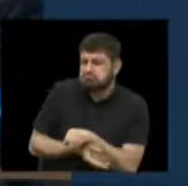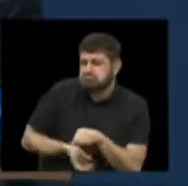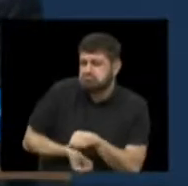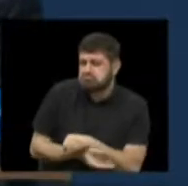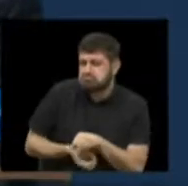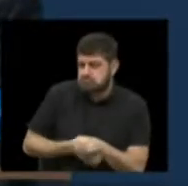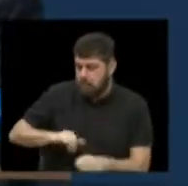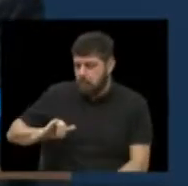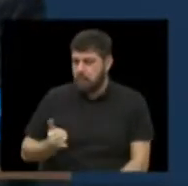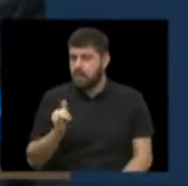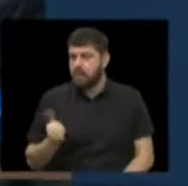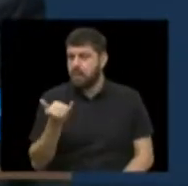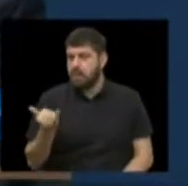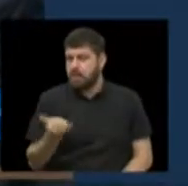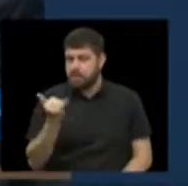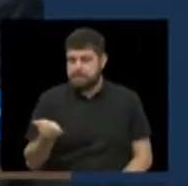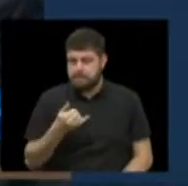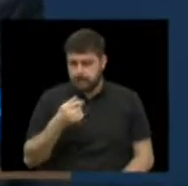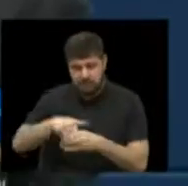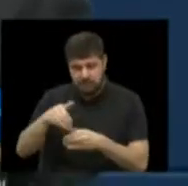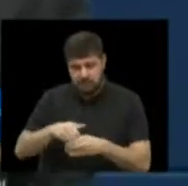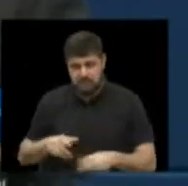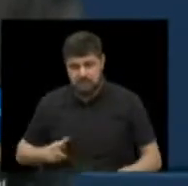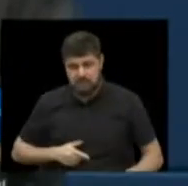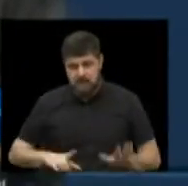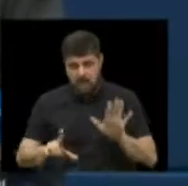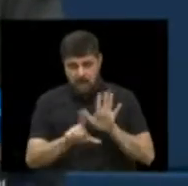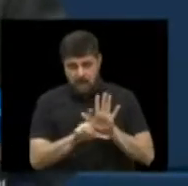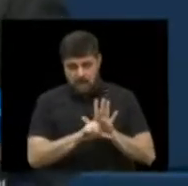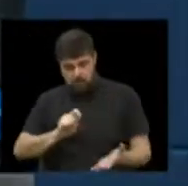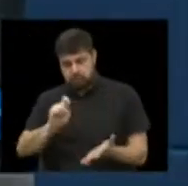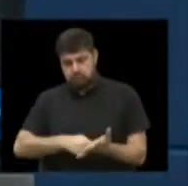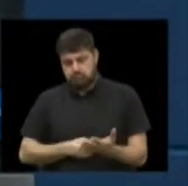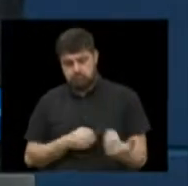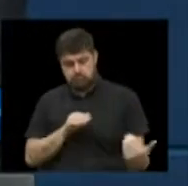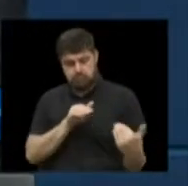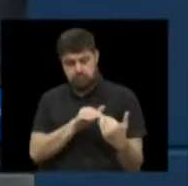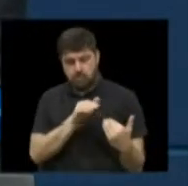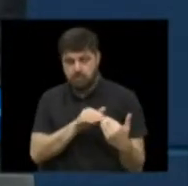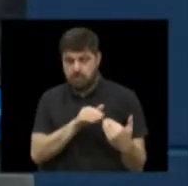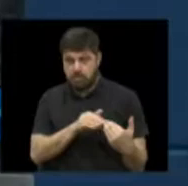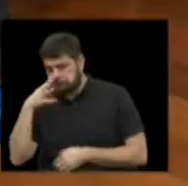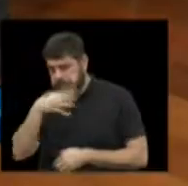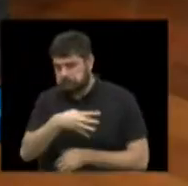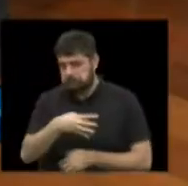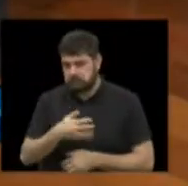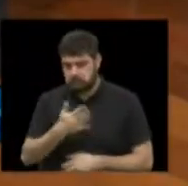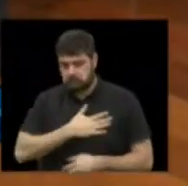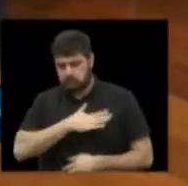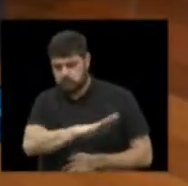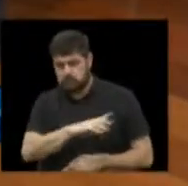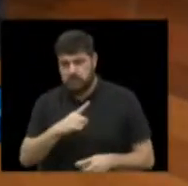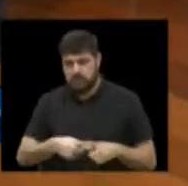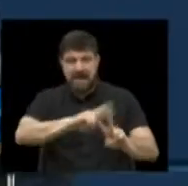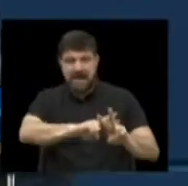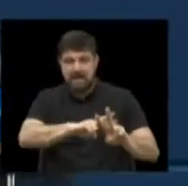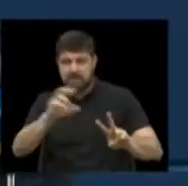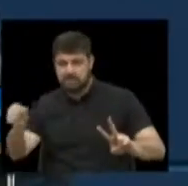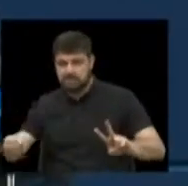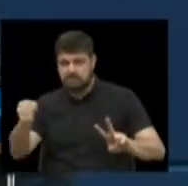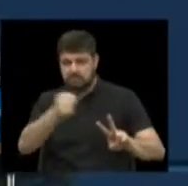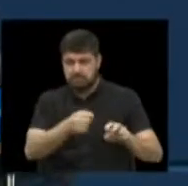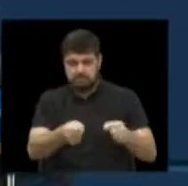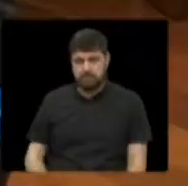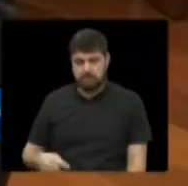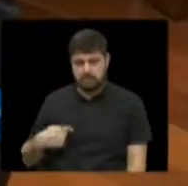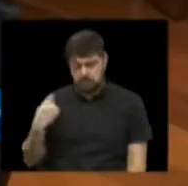cargo público para usar a corrupção. Outros vereadores também falaram sobre o caso, tanto no microfone à parte, como durante o tempo